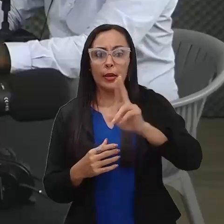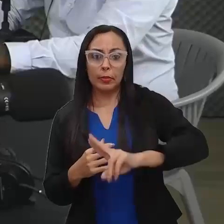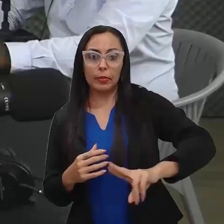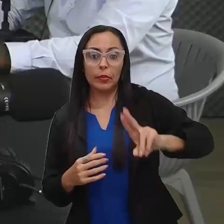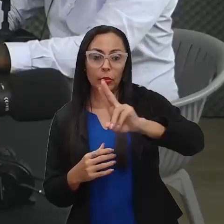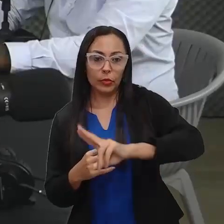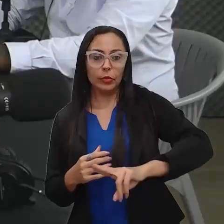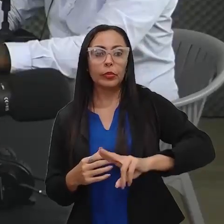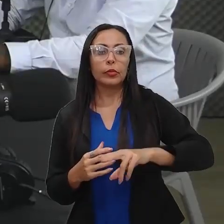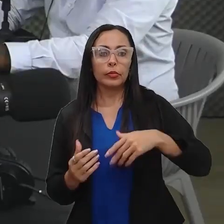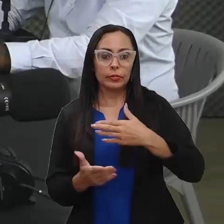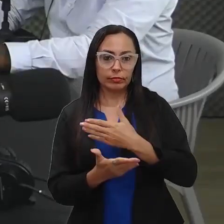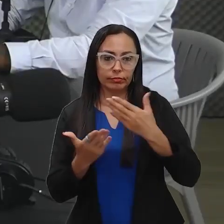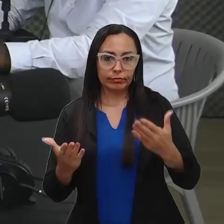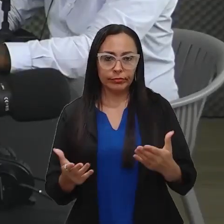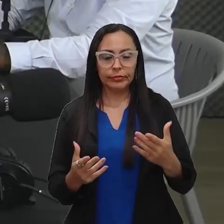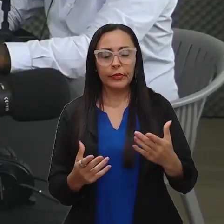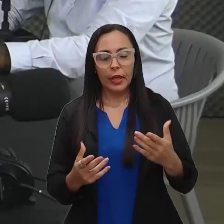muito empenhada